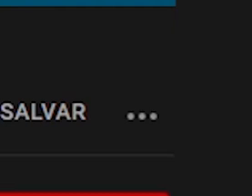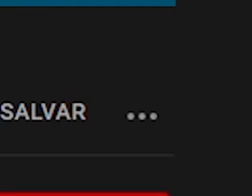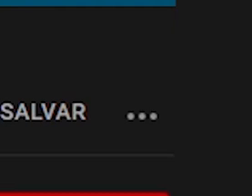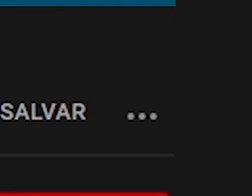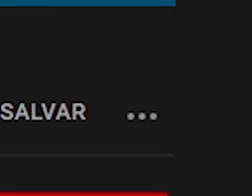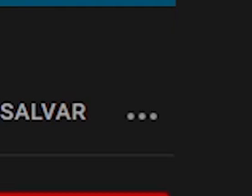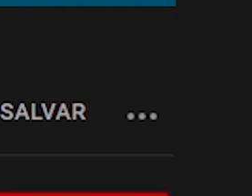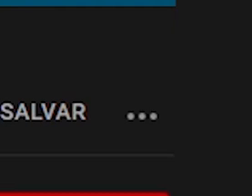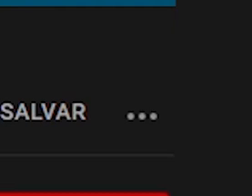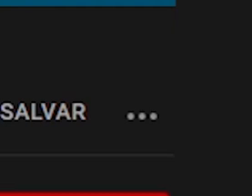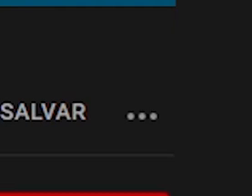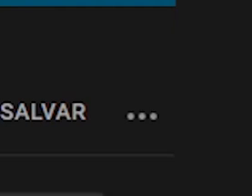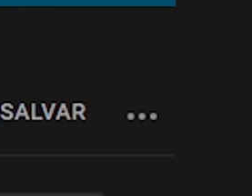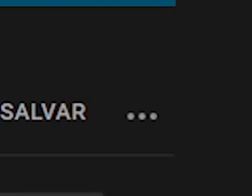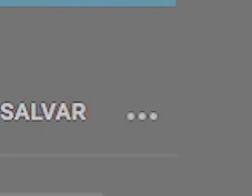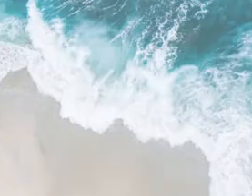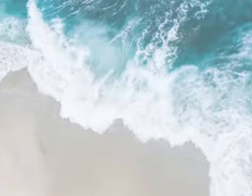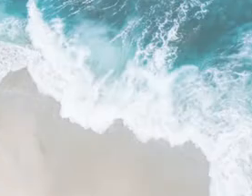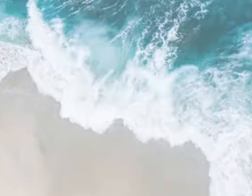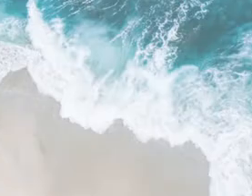nosso canal para não perder as novidades.